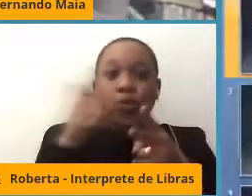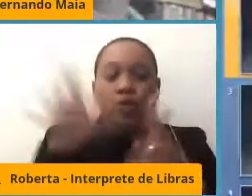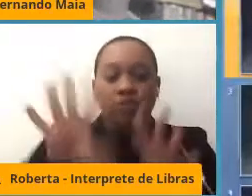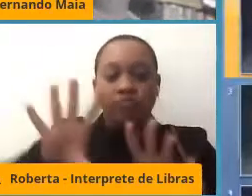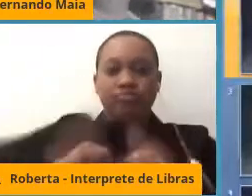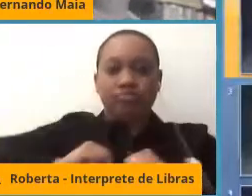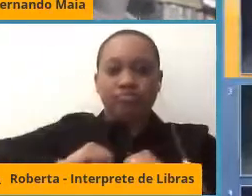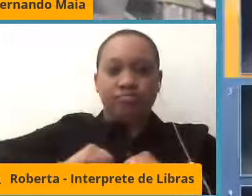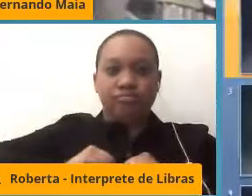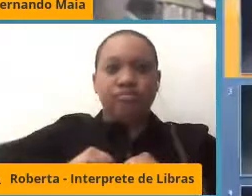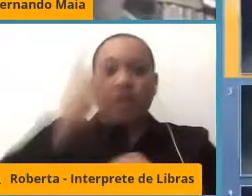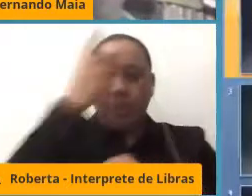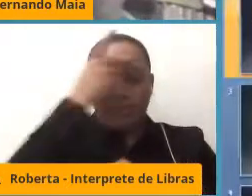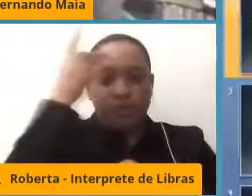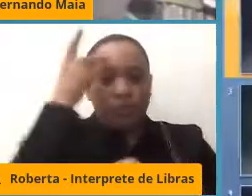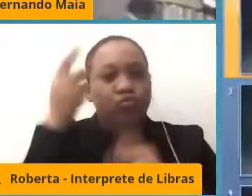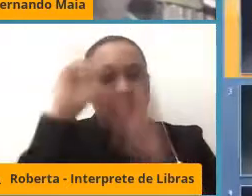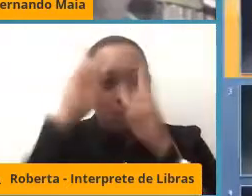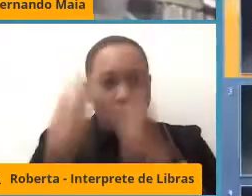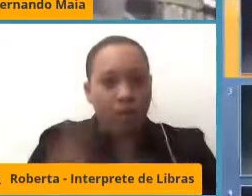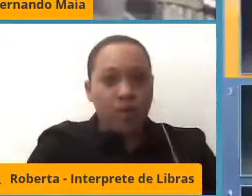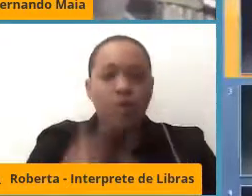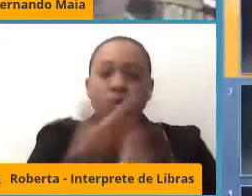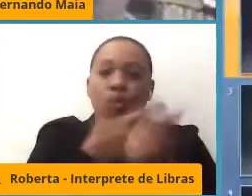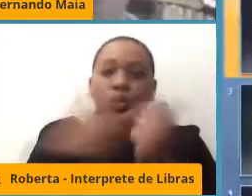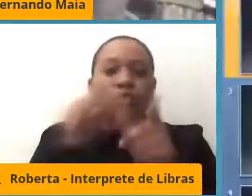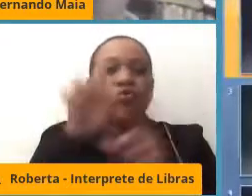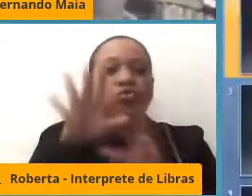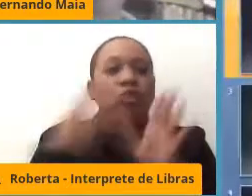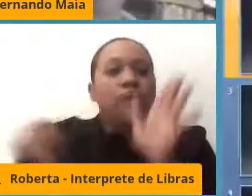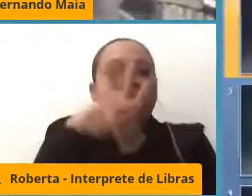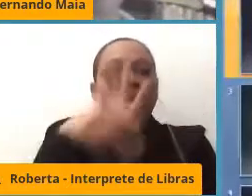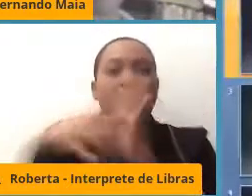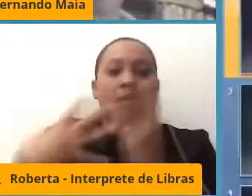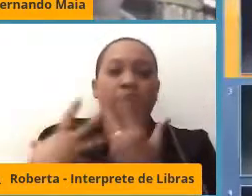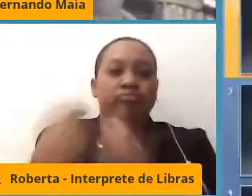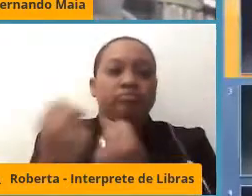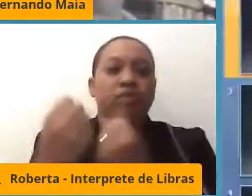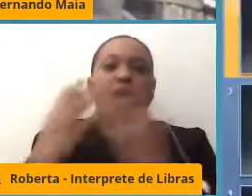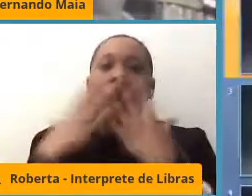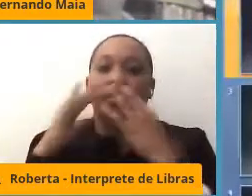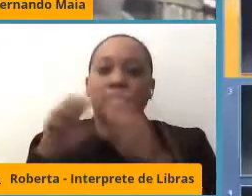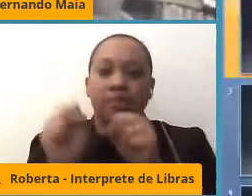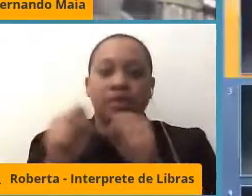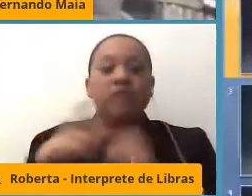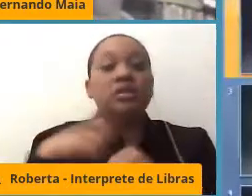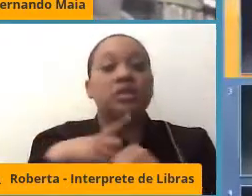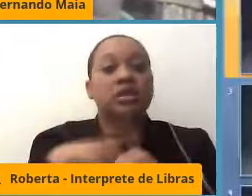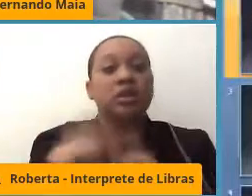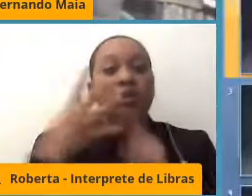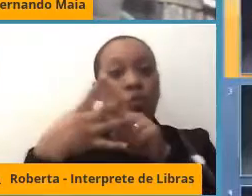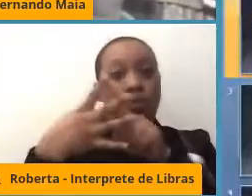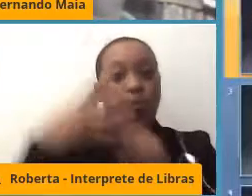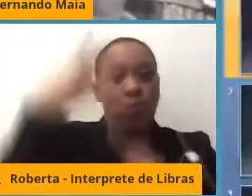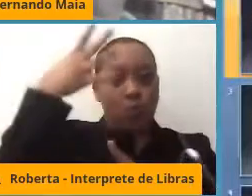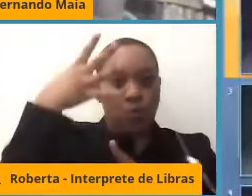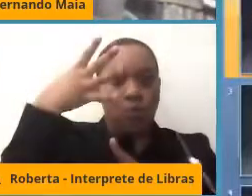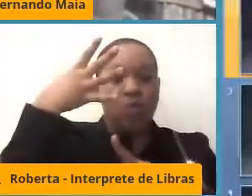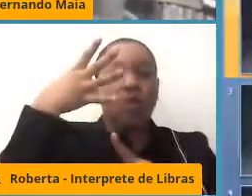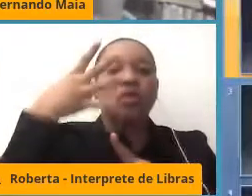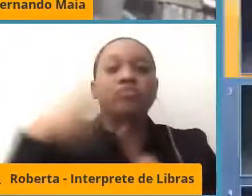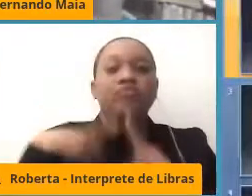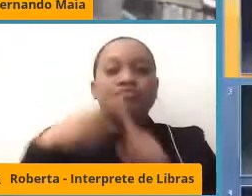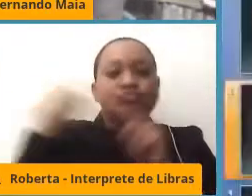humanos. Os outros infectam apenas animais. E desses 2 gêneros, nós temos 4 tipos que são endêmicos,